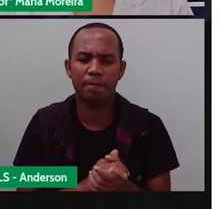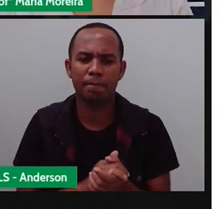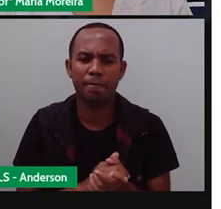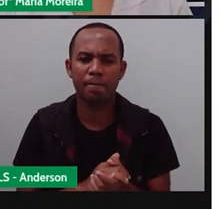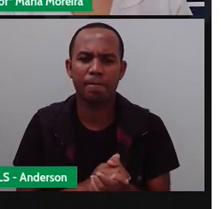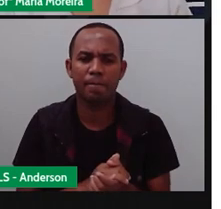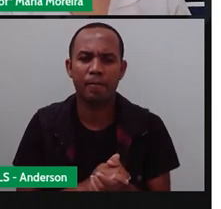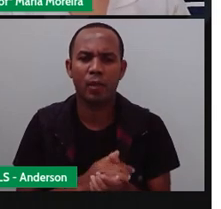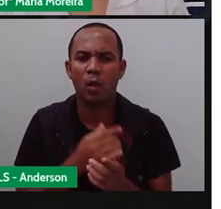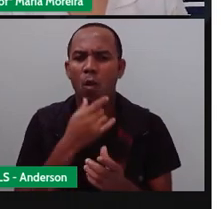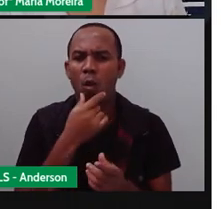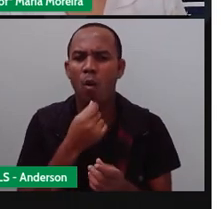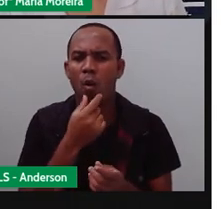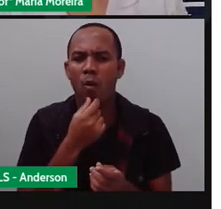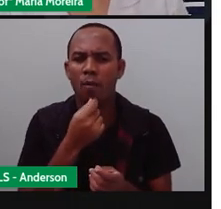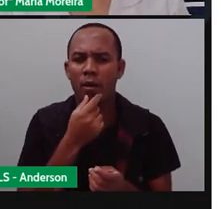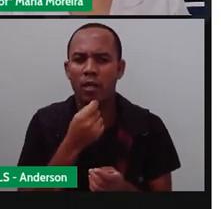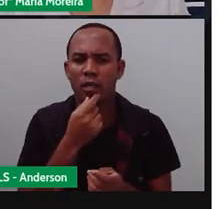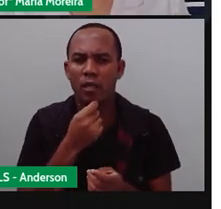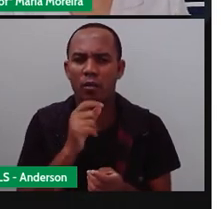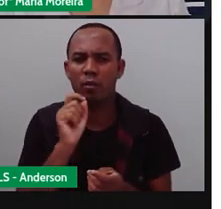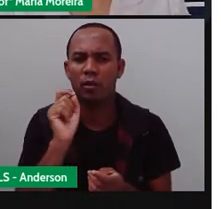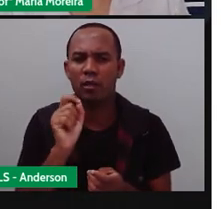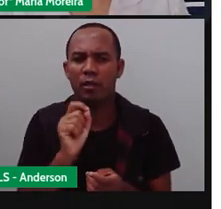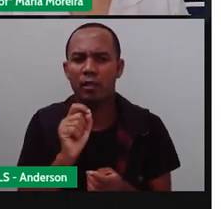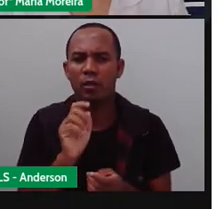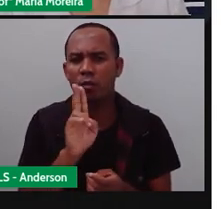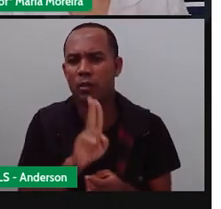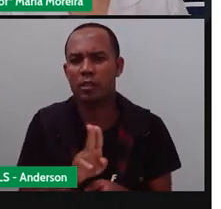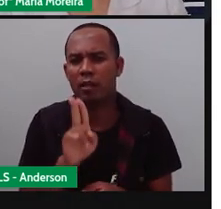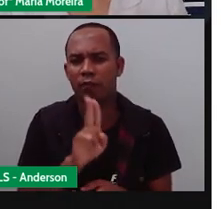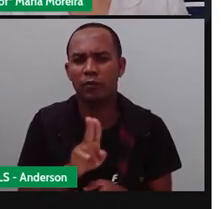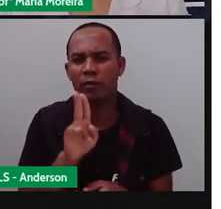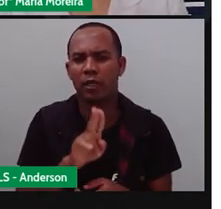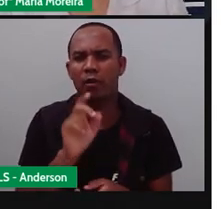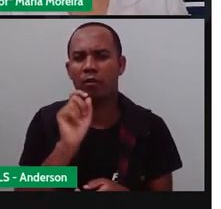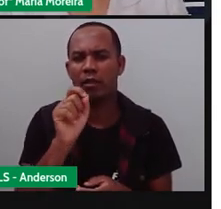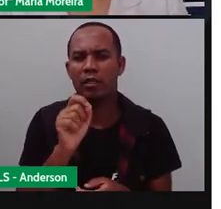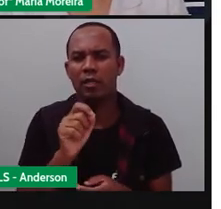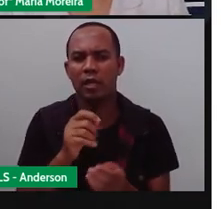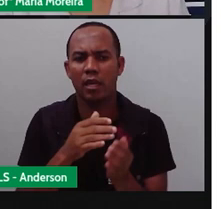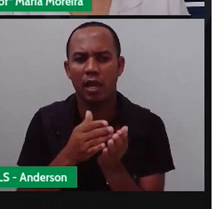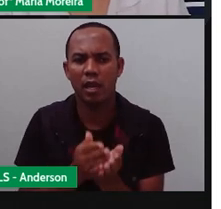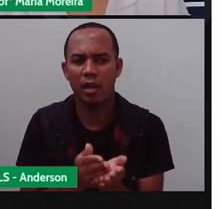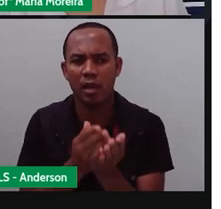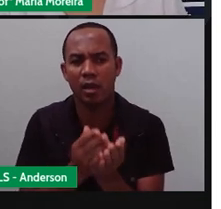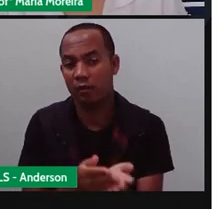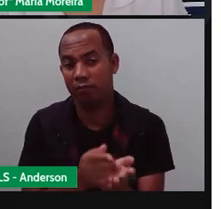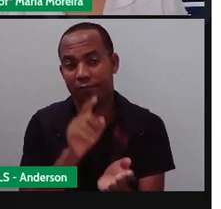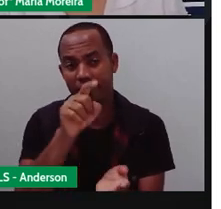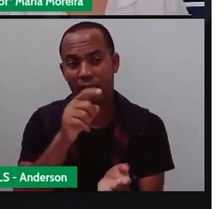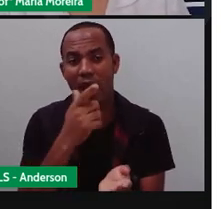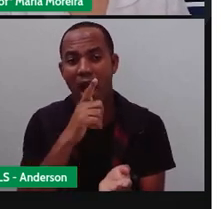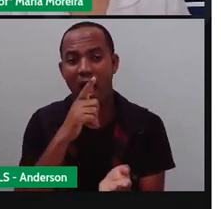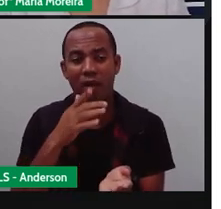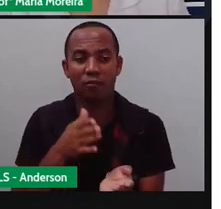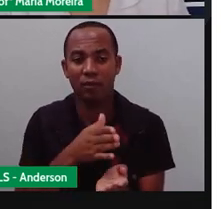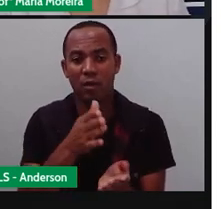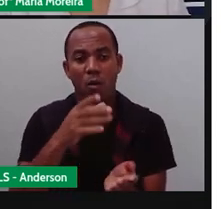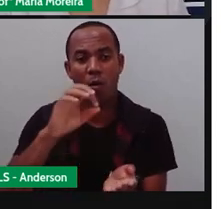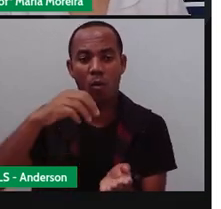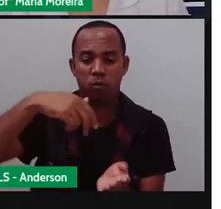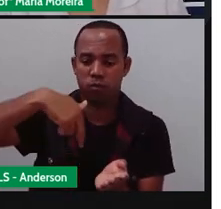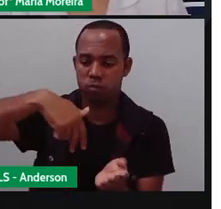início né o homem utilizava as vias naturais né como os rios as áreas planas e as regiões de informação